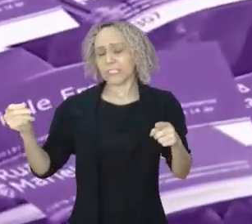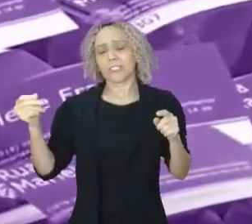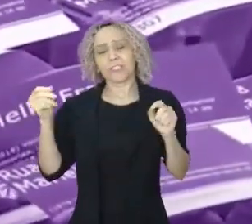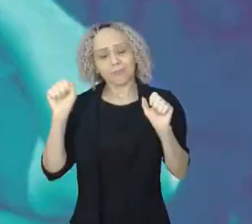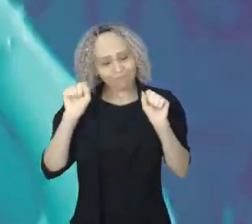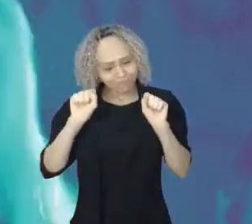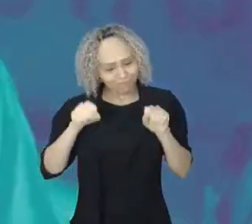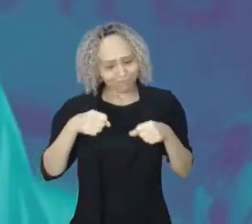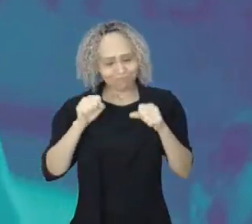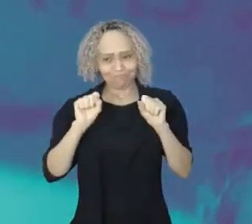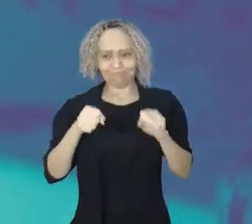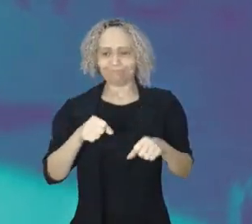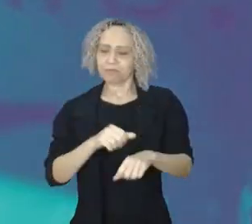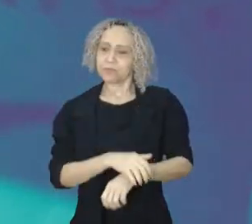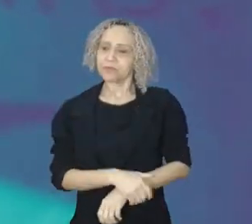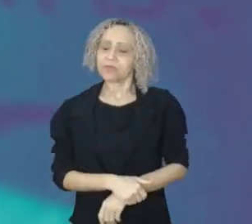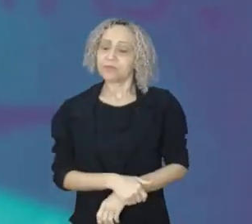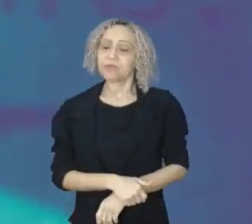acontecer.